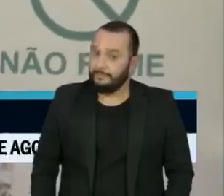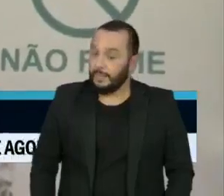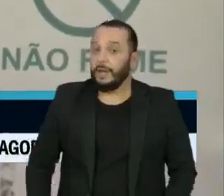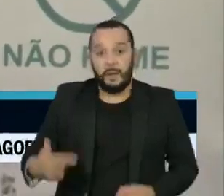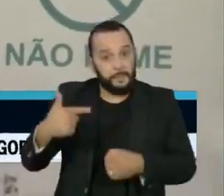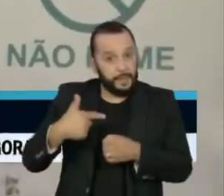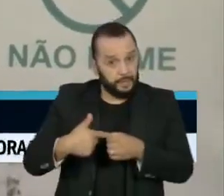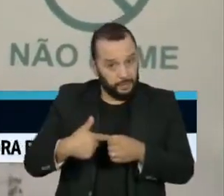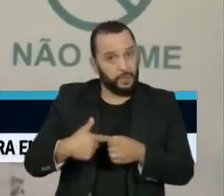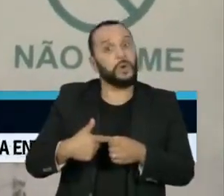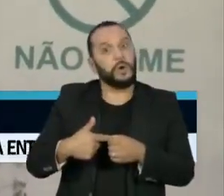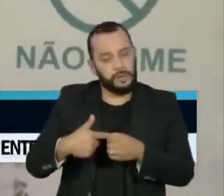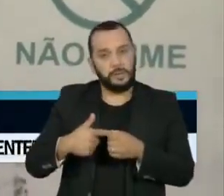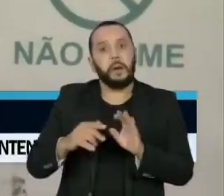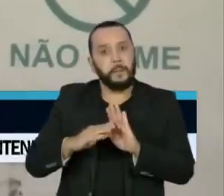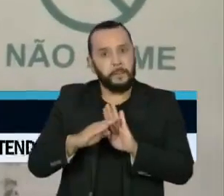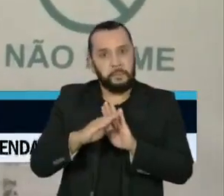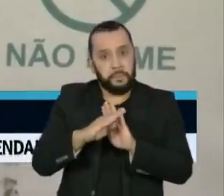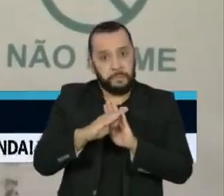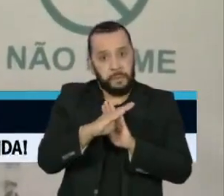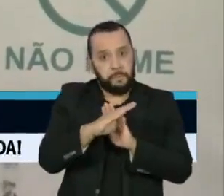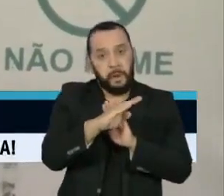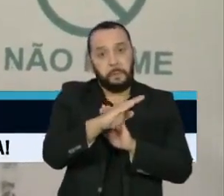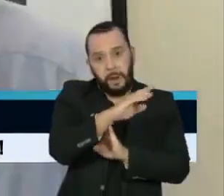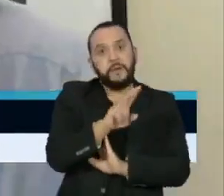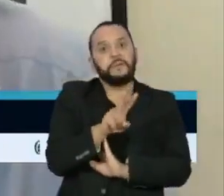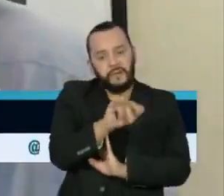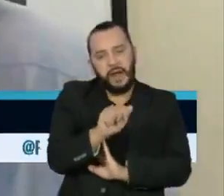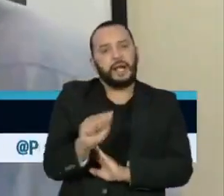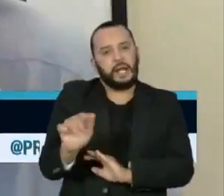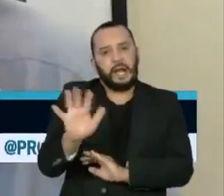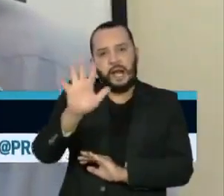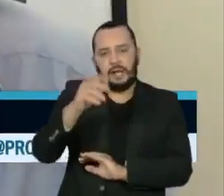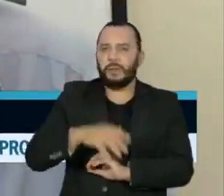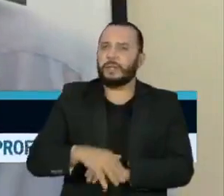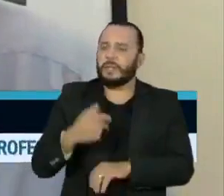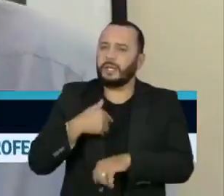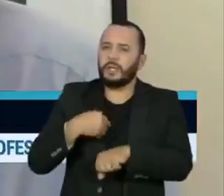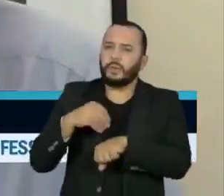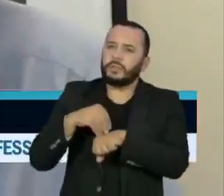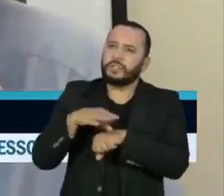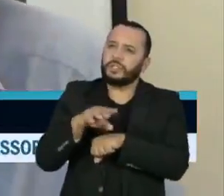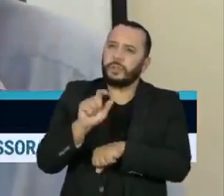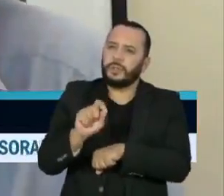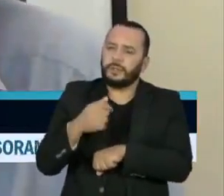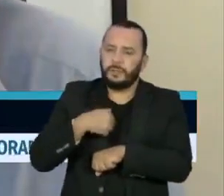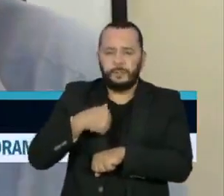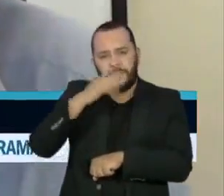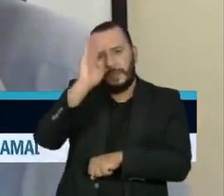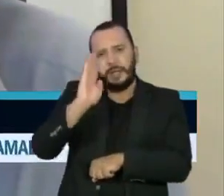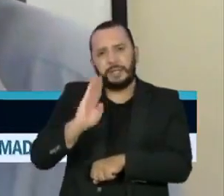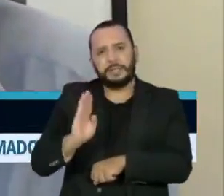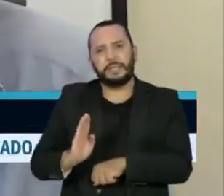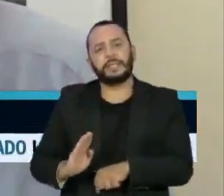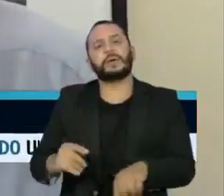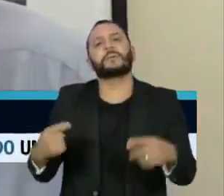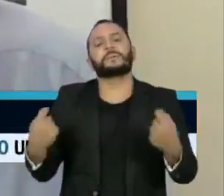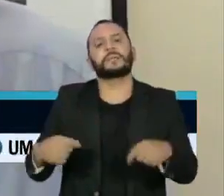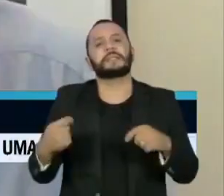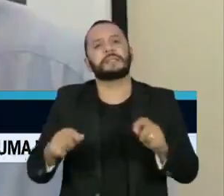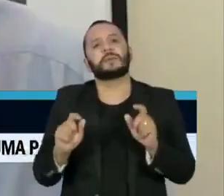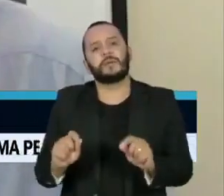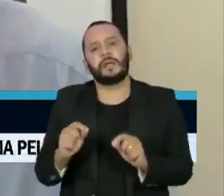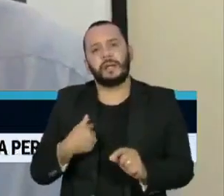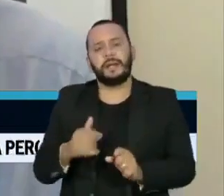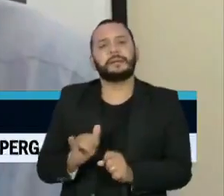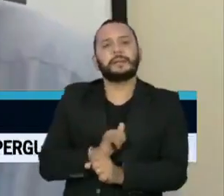petróleo deve continuar subindo ao longo do ano, segundo analistas. Eu tenho sugerido, né, que o Brasil deveria já há muito tempo ter adotado o